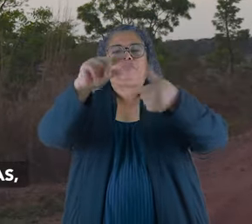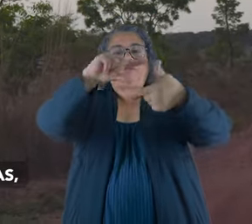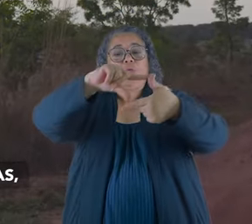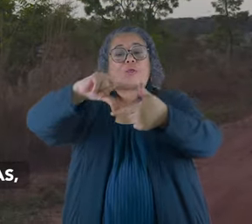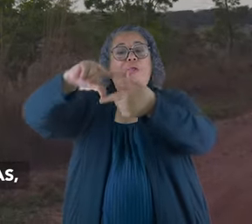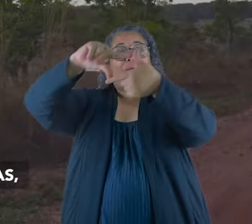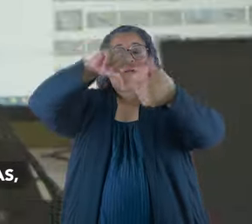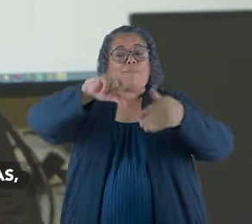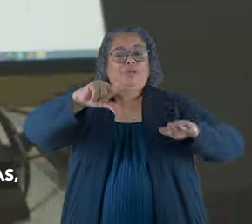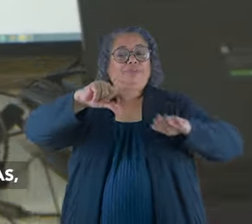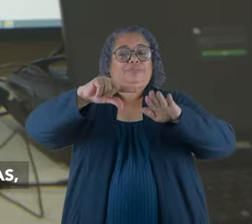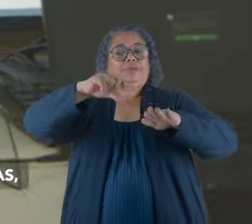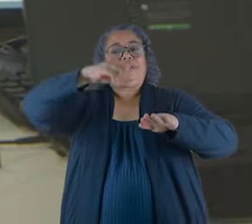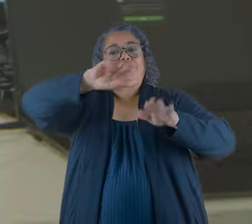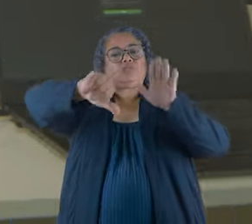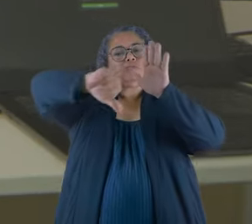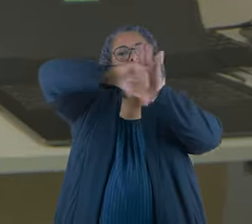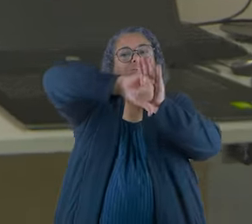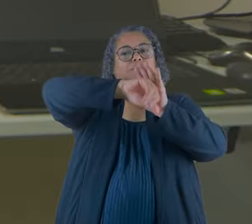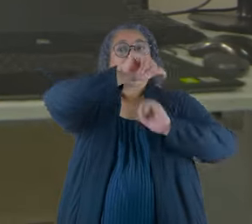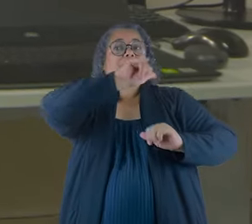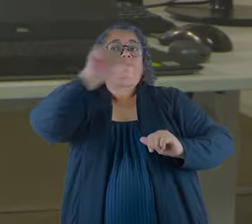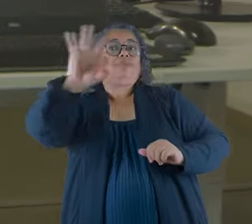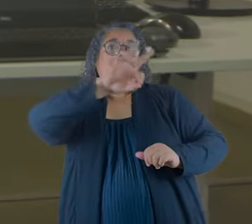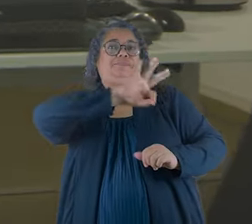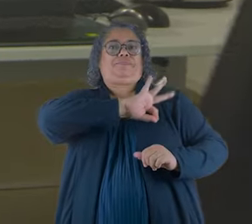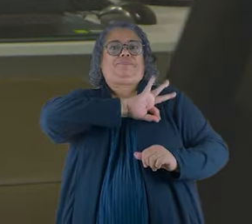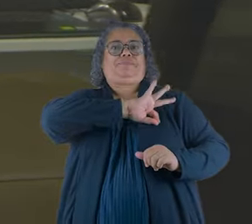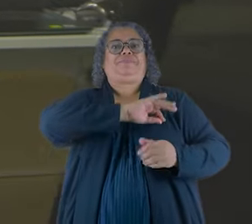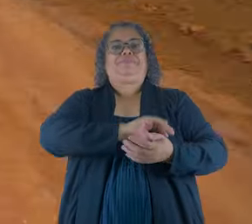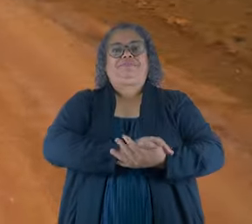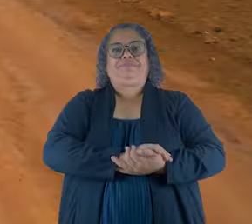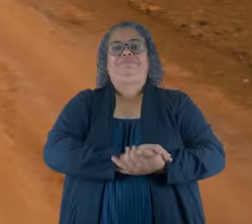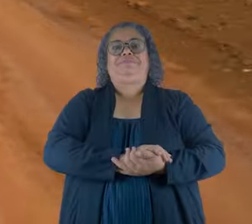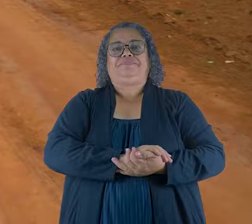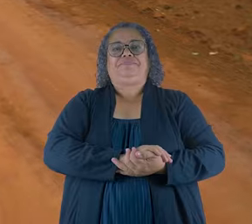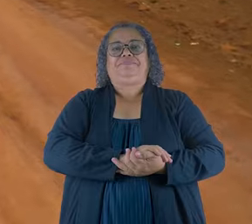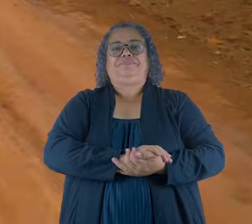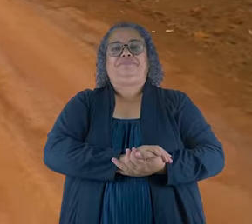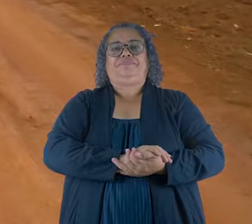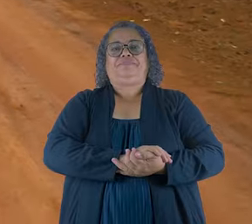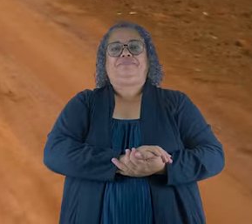veículos e identificam ações suspeitas com o monitoramento da polícia.